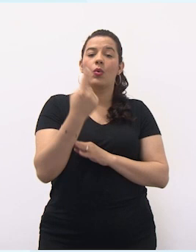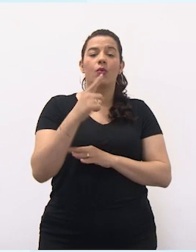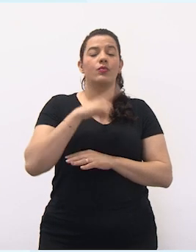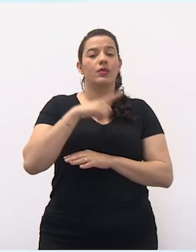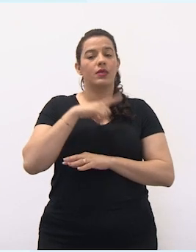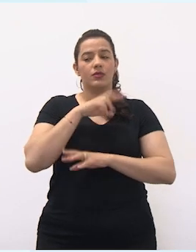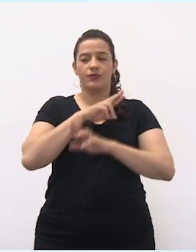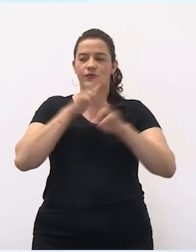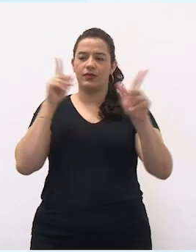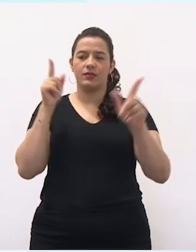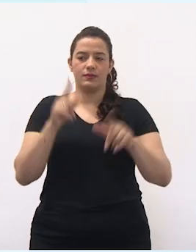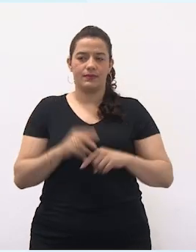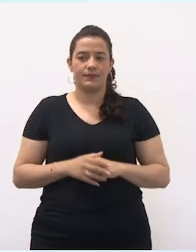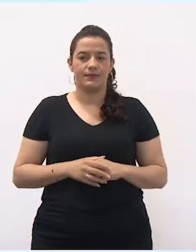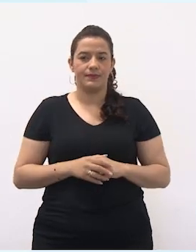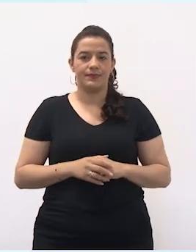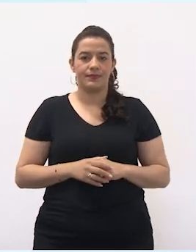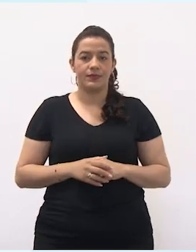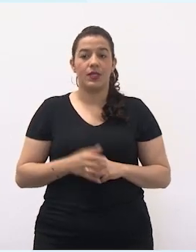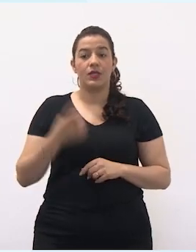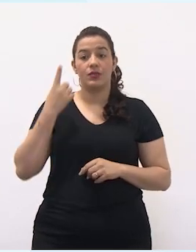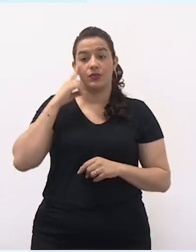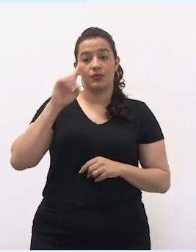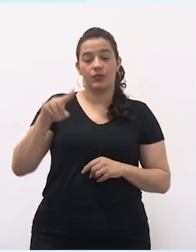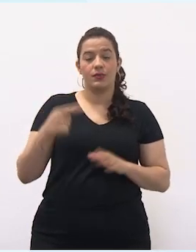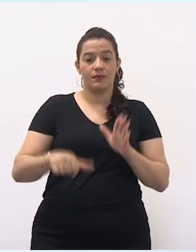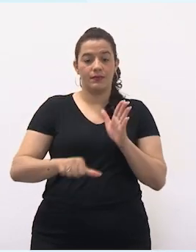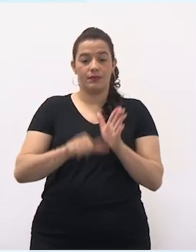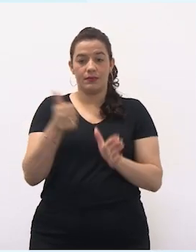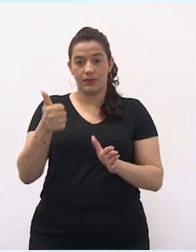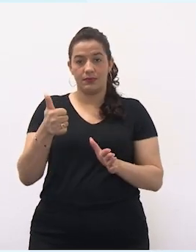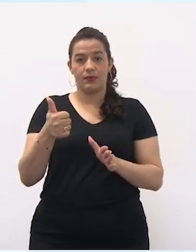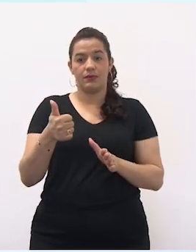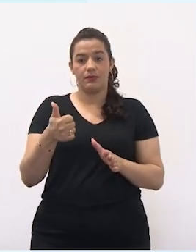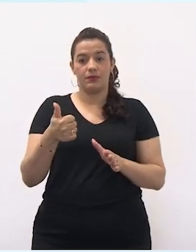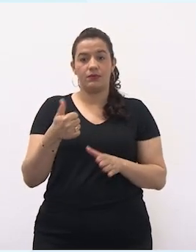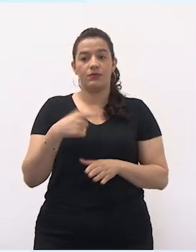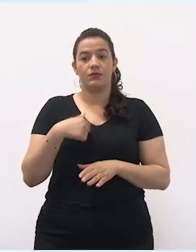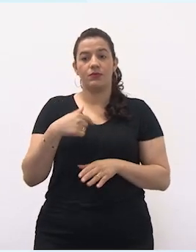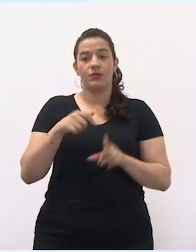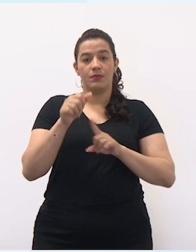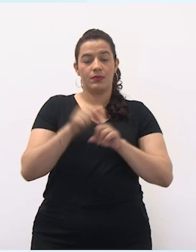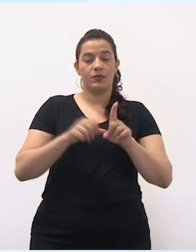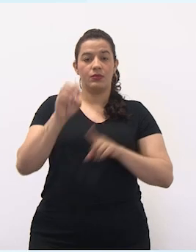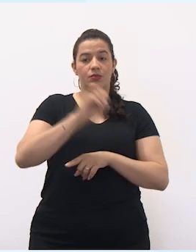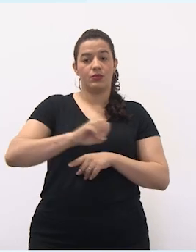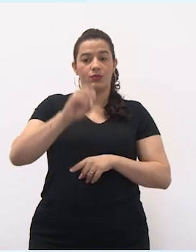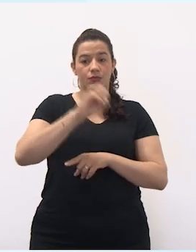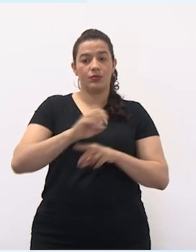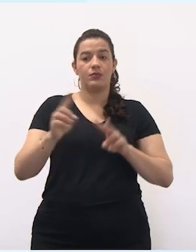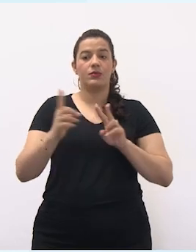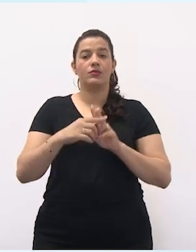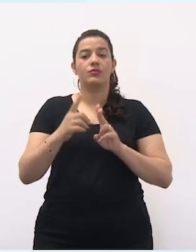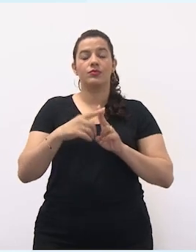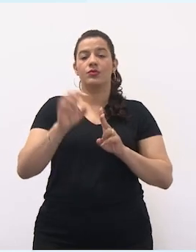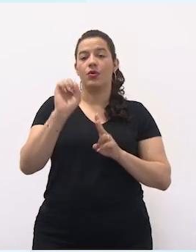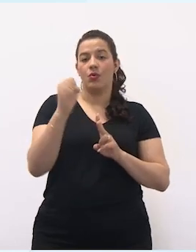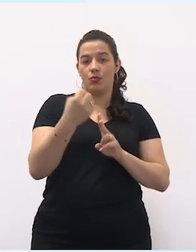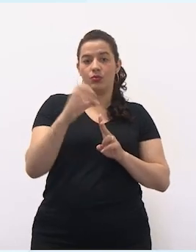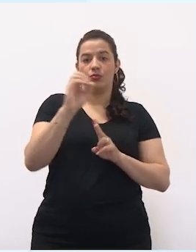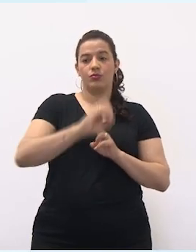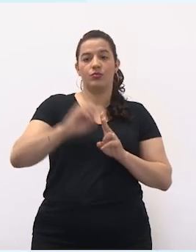sabe disso, né? Então, no dia 1º de outubro e no dia 8 de outubro, nós vamos ter